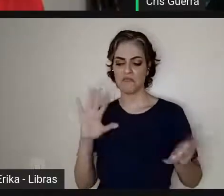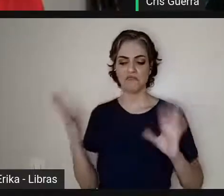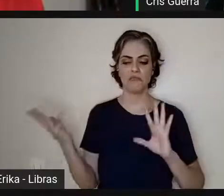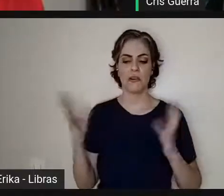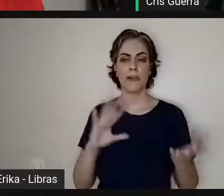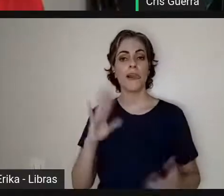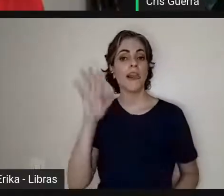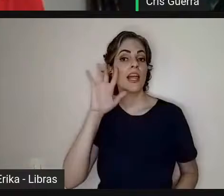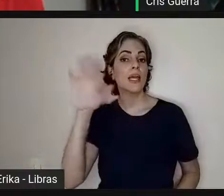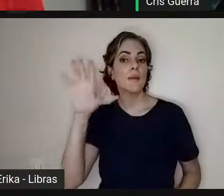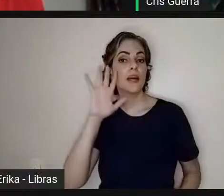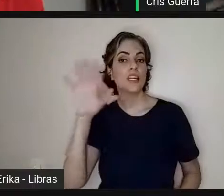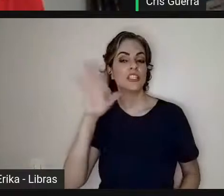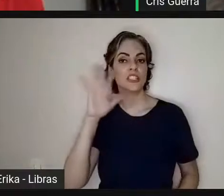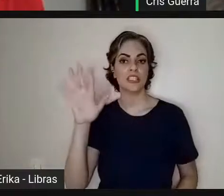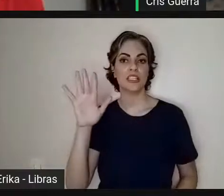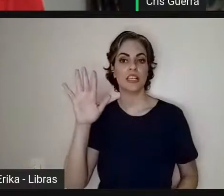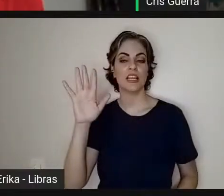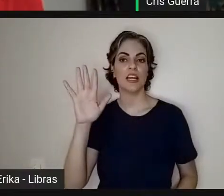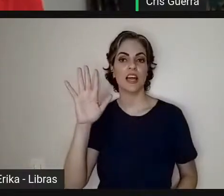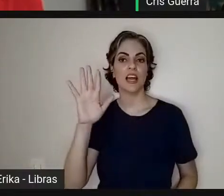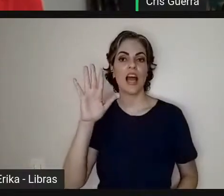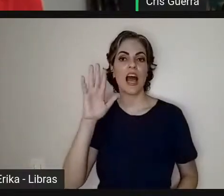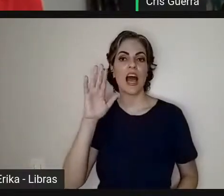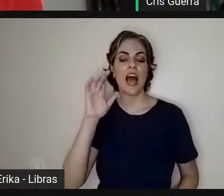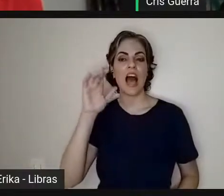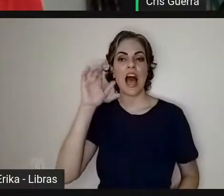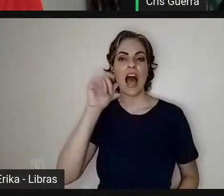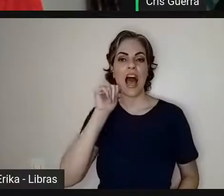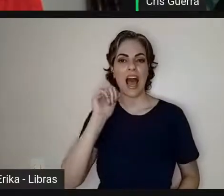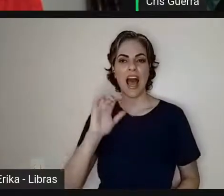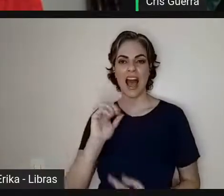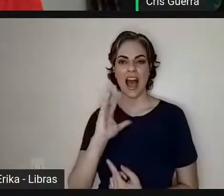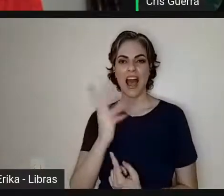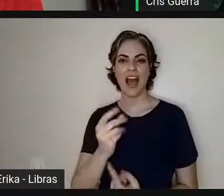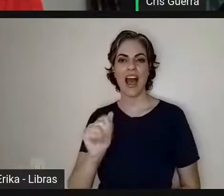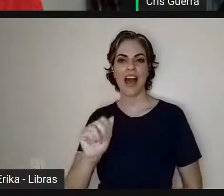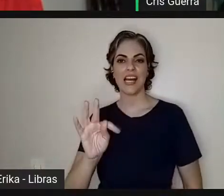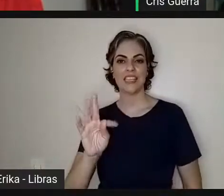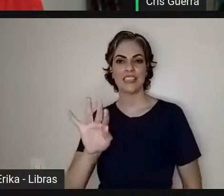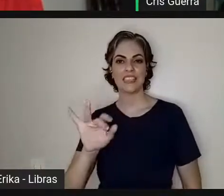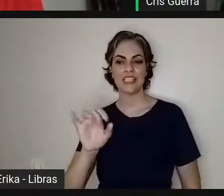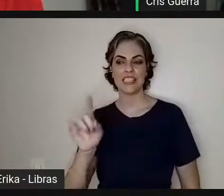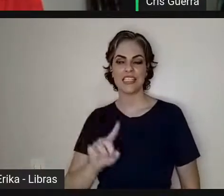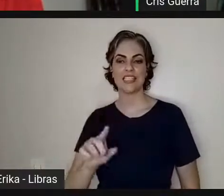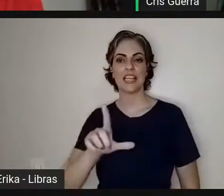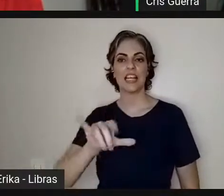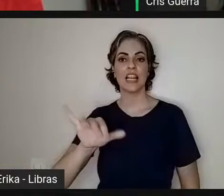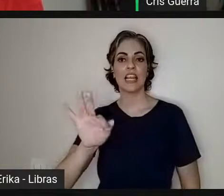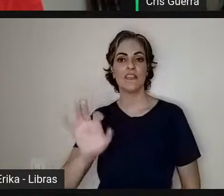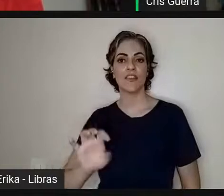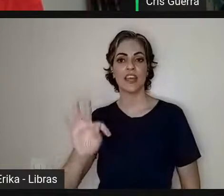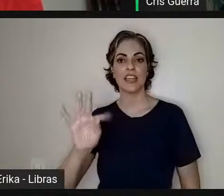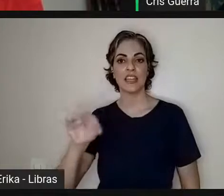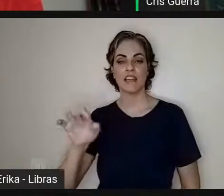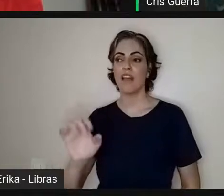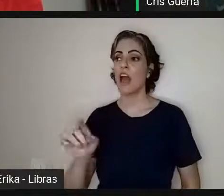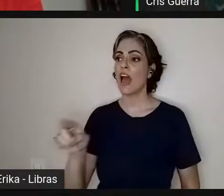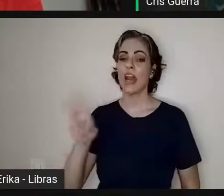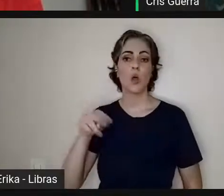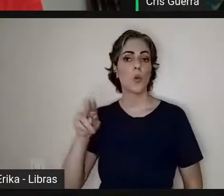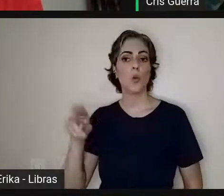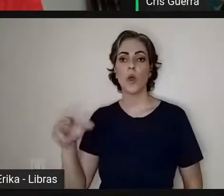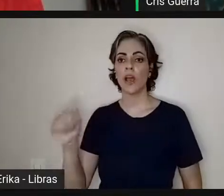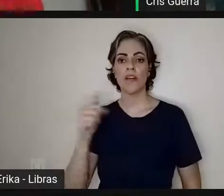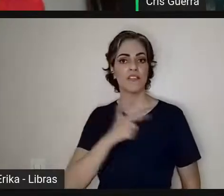atriz tipo a Liv Tyler, por exemplo, né? A Liv Tyler, nem sei se ela tá no... Mas, gente, ela não fica feia. Que coisa mais monótona, né? Ela